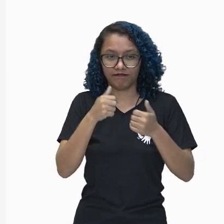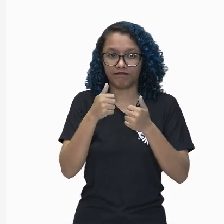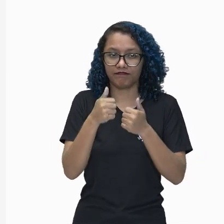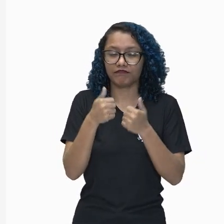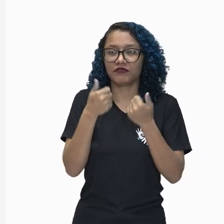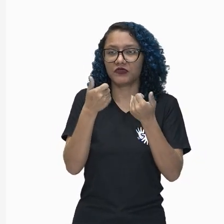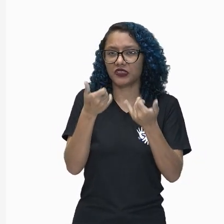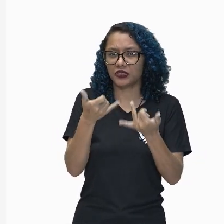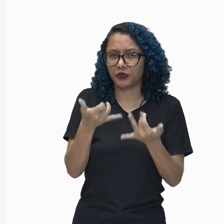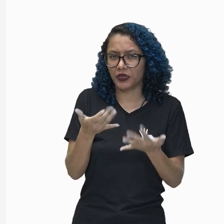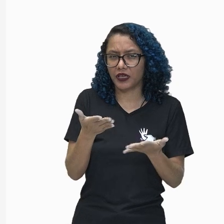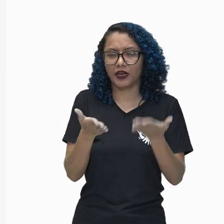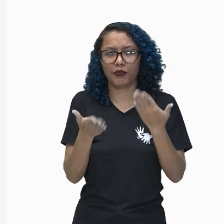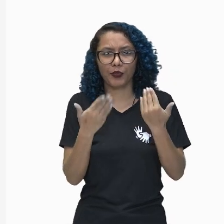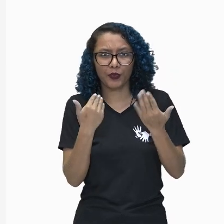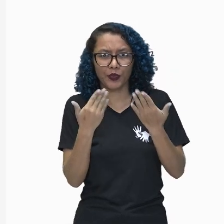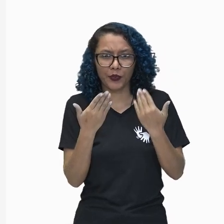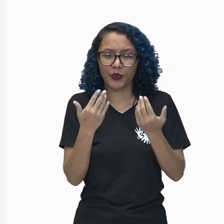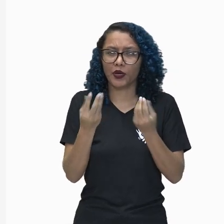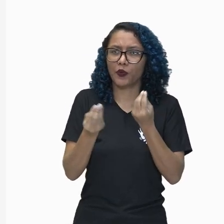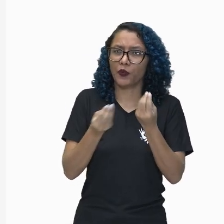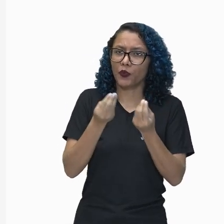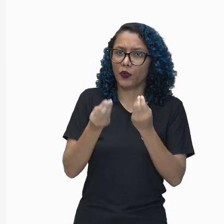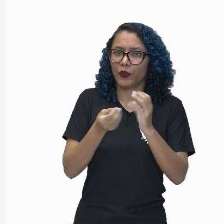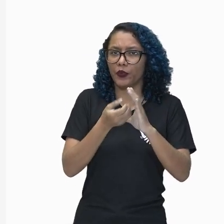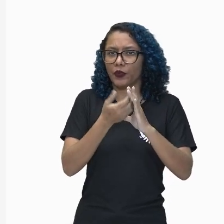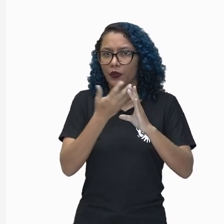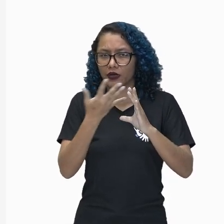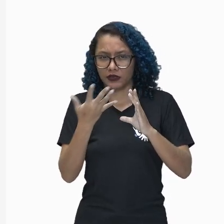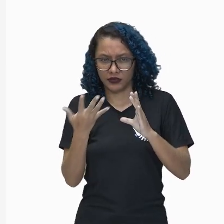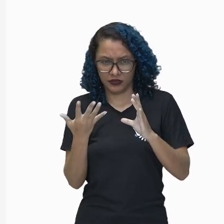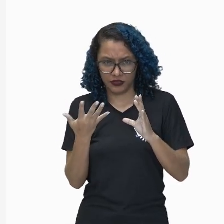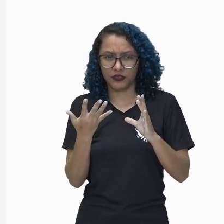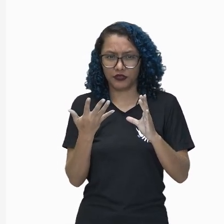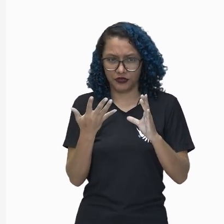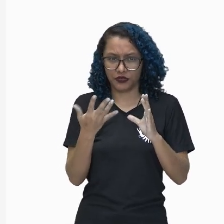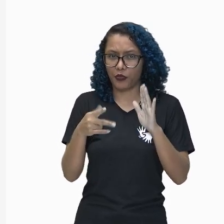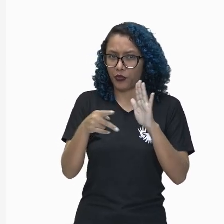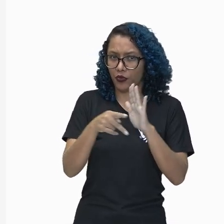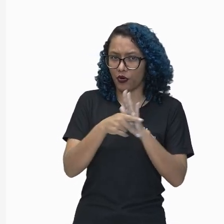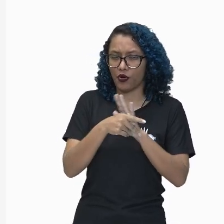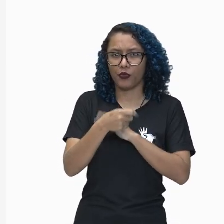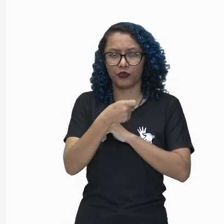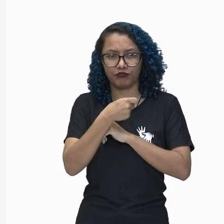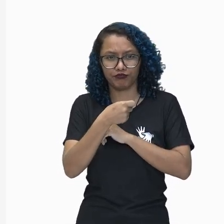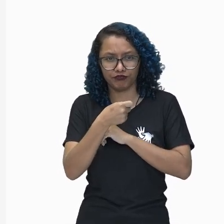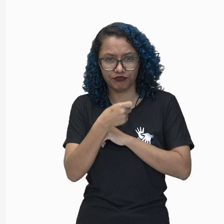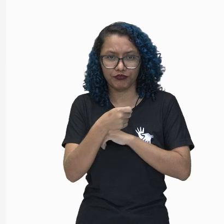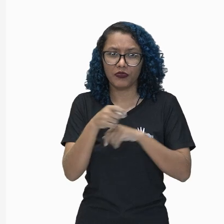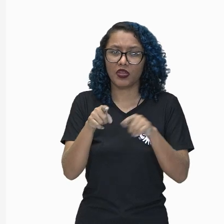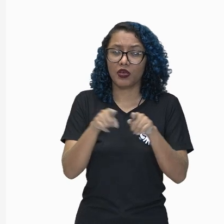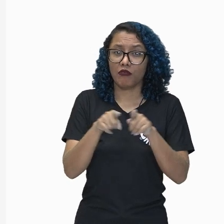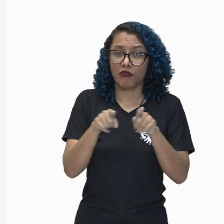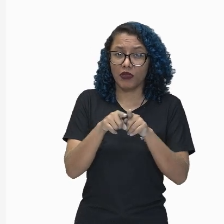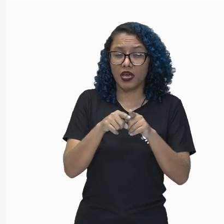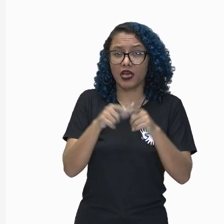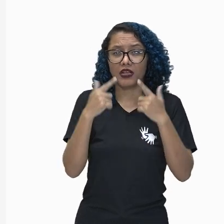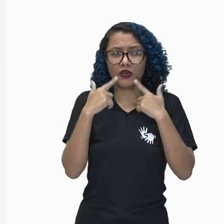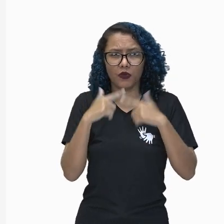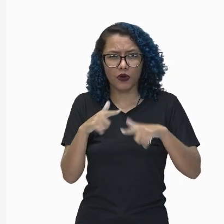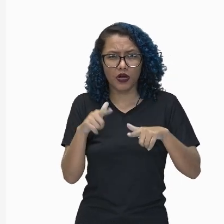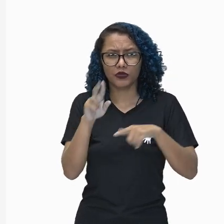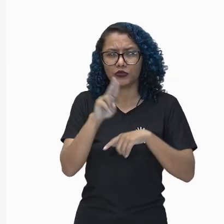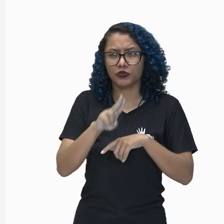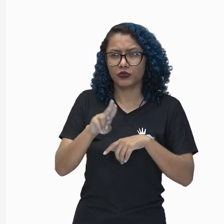um pouco das características, de como ela funciona, a linguagem utilizada.